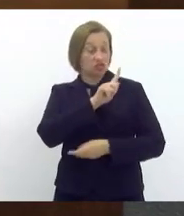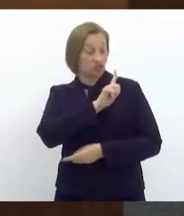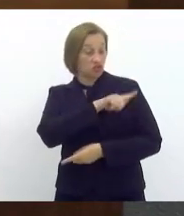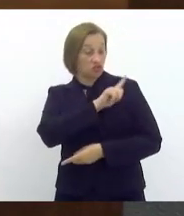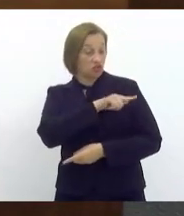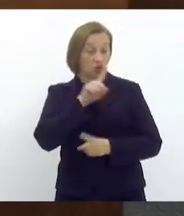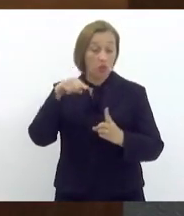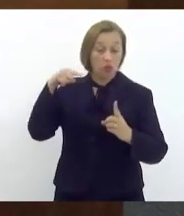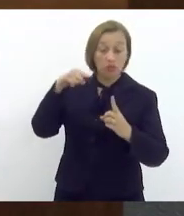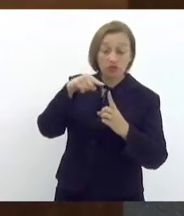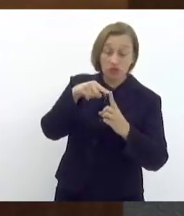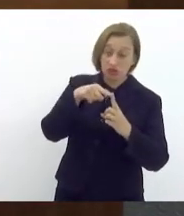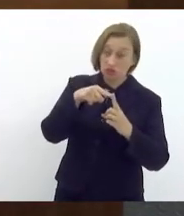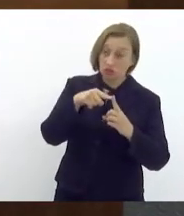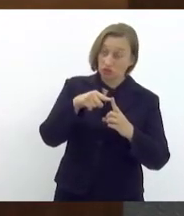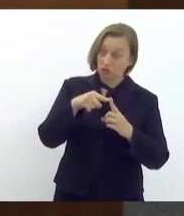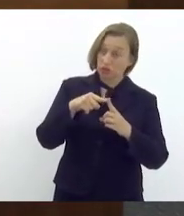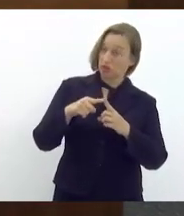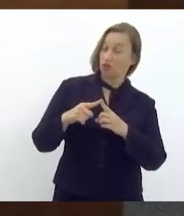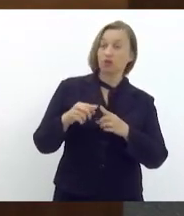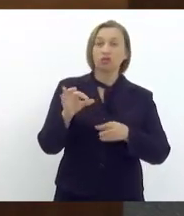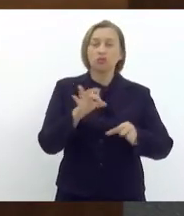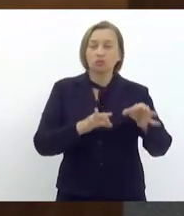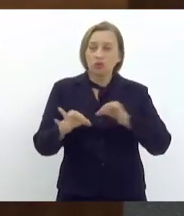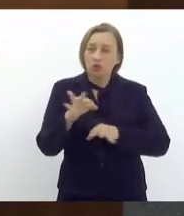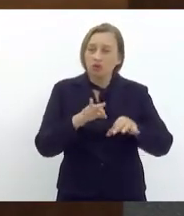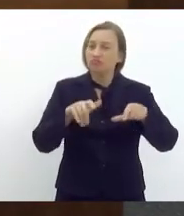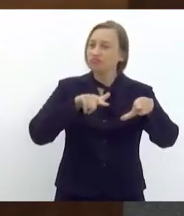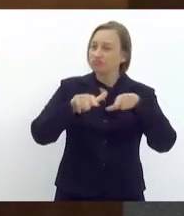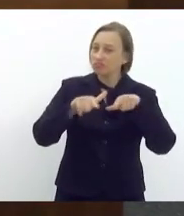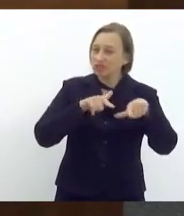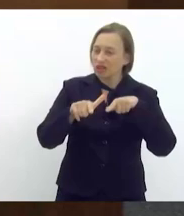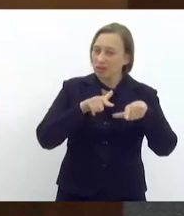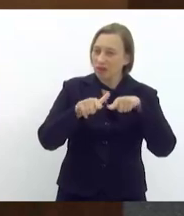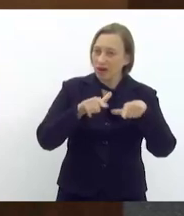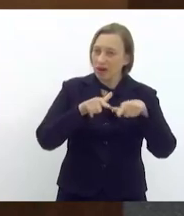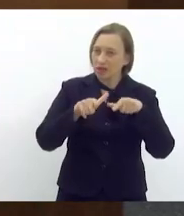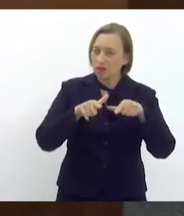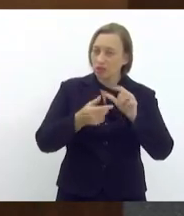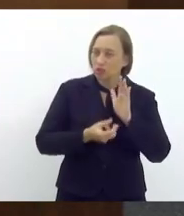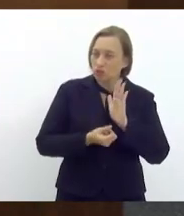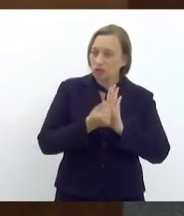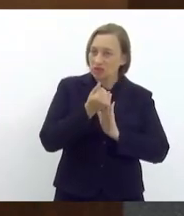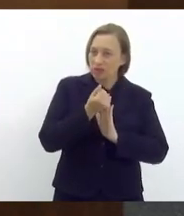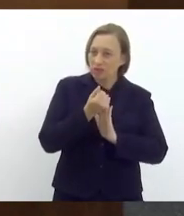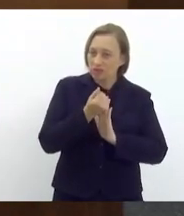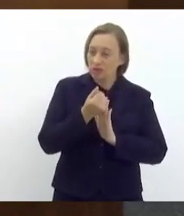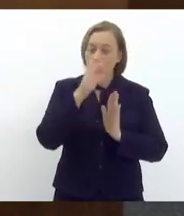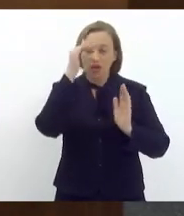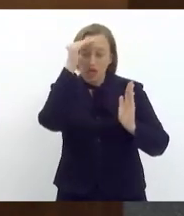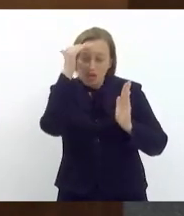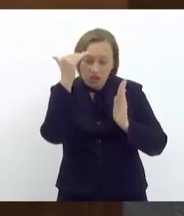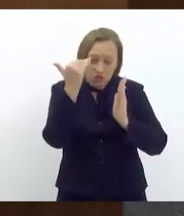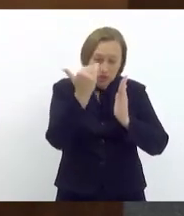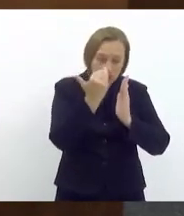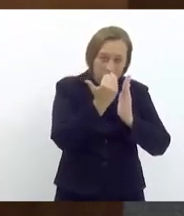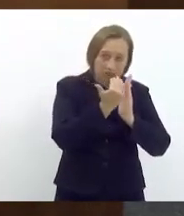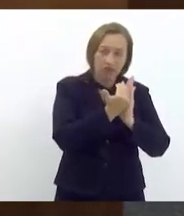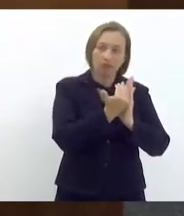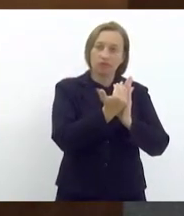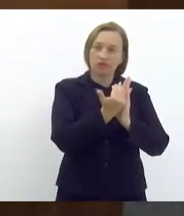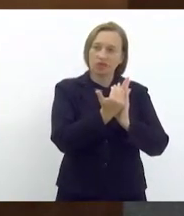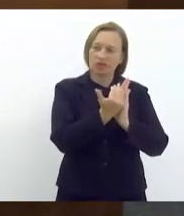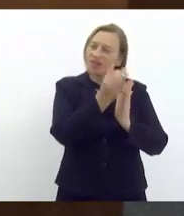objetivo previsto no programa de trabalho consignado no orçamento respeitada fielmente